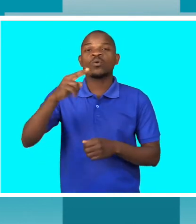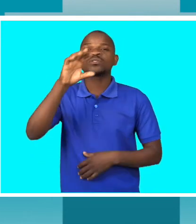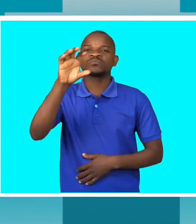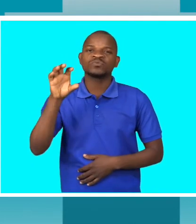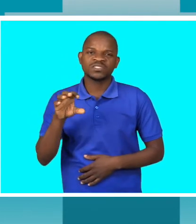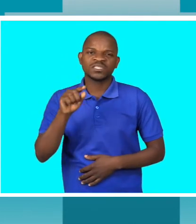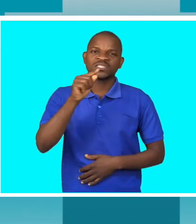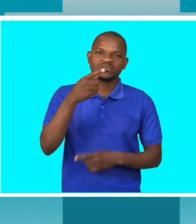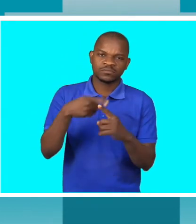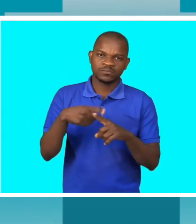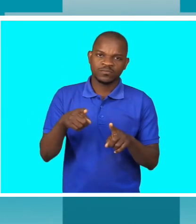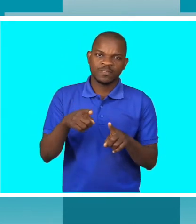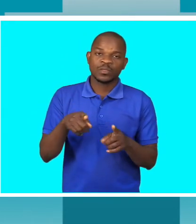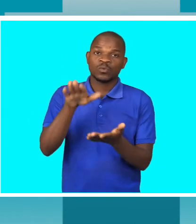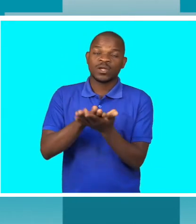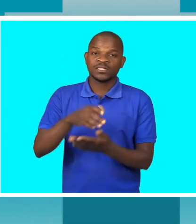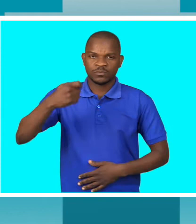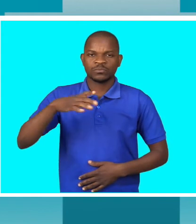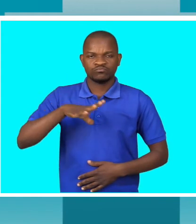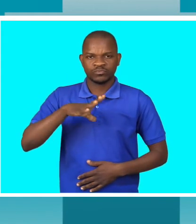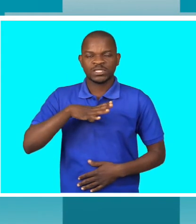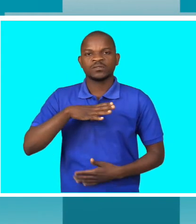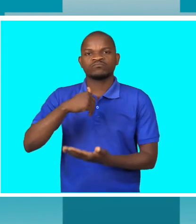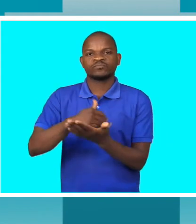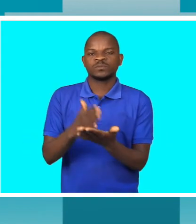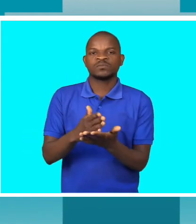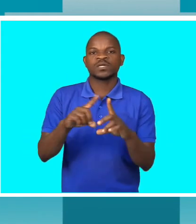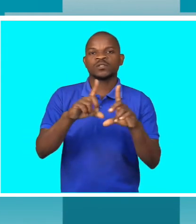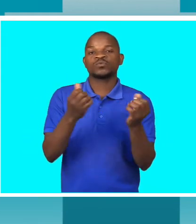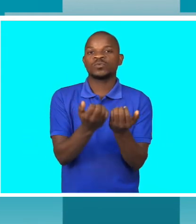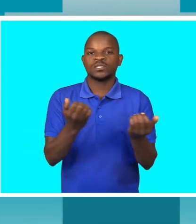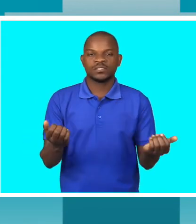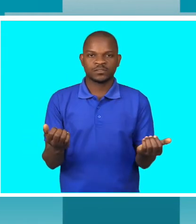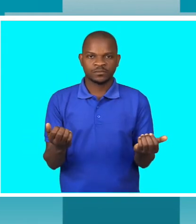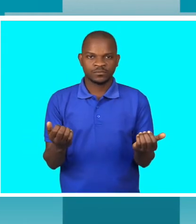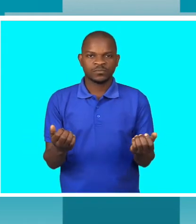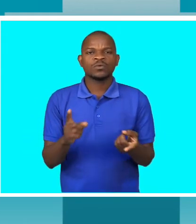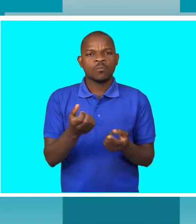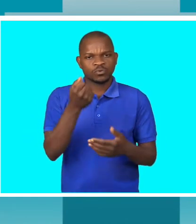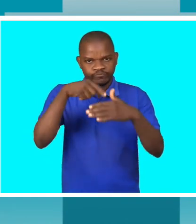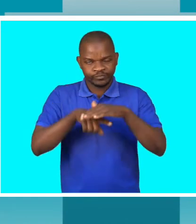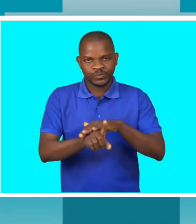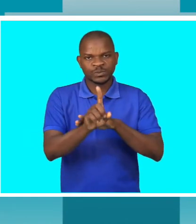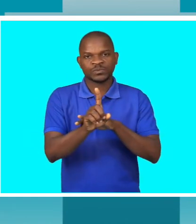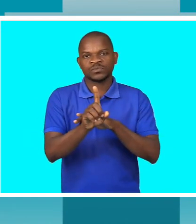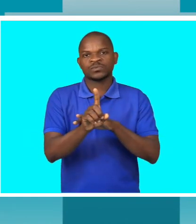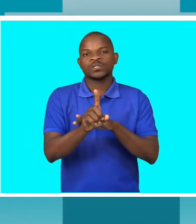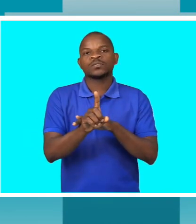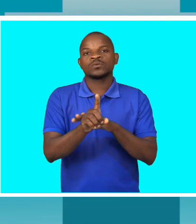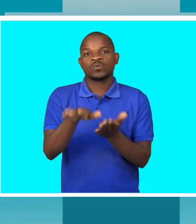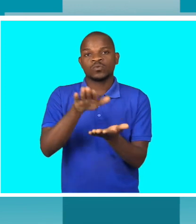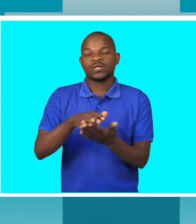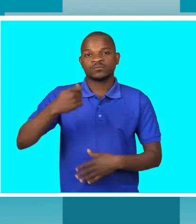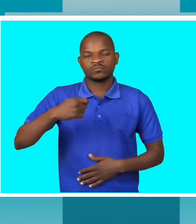egoísmo não é? Então aí temos que chamar à responsabilidade e principalmente nesta situação em que gera-se um filho o pai tem que ser chamado